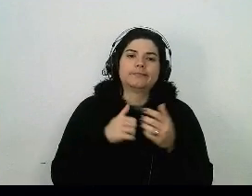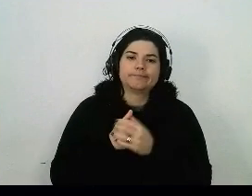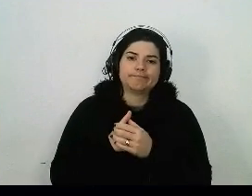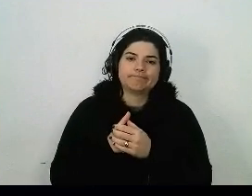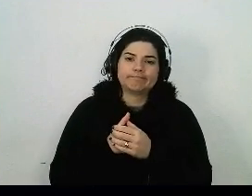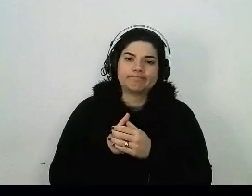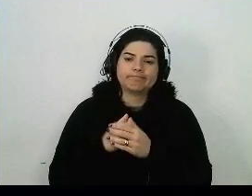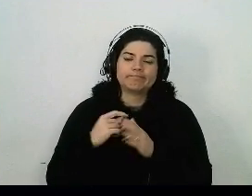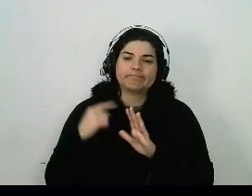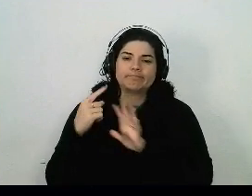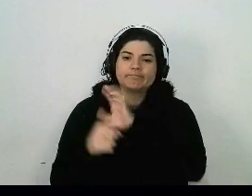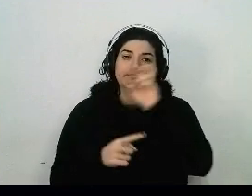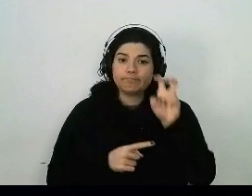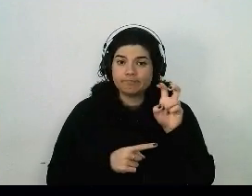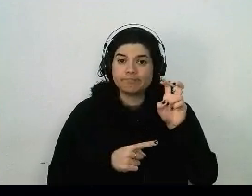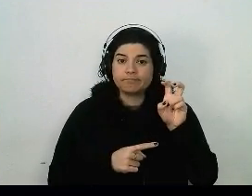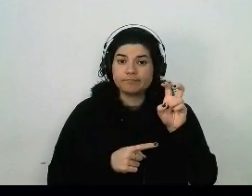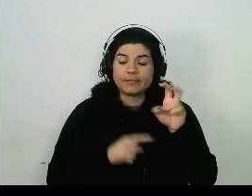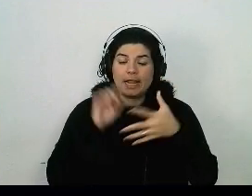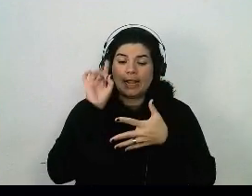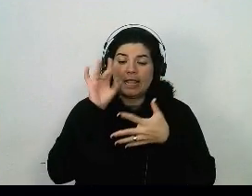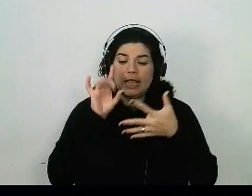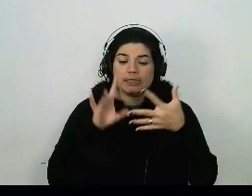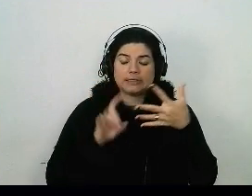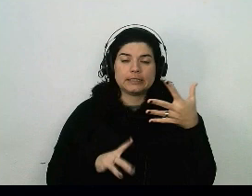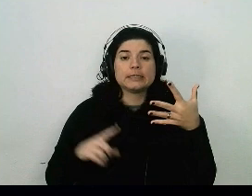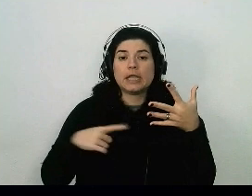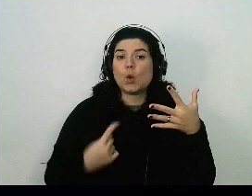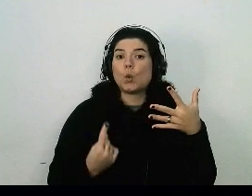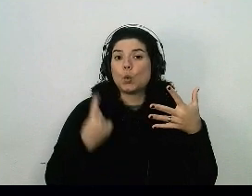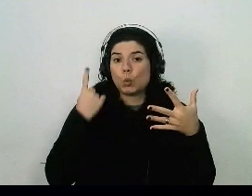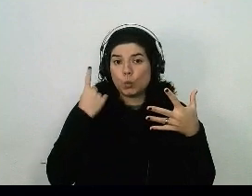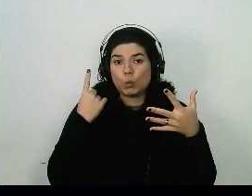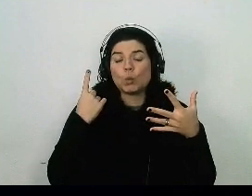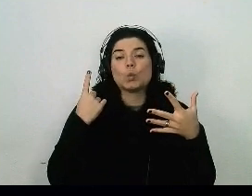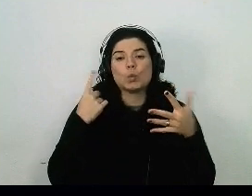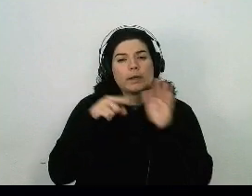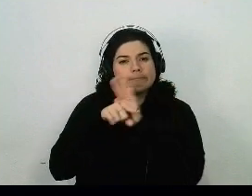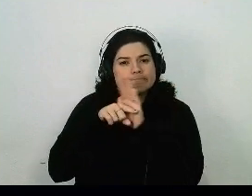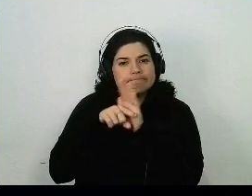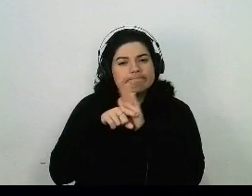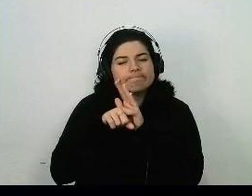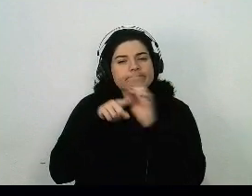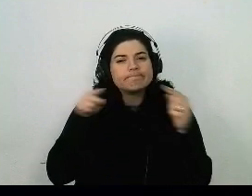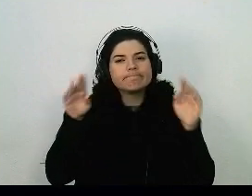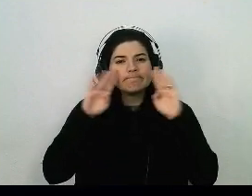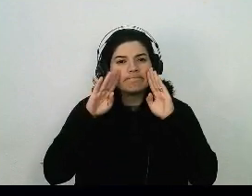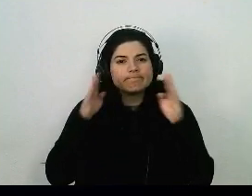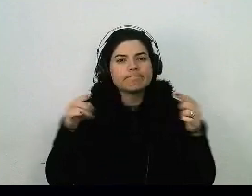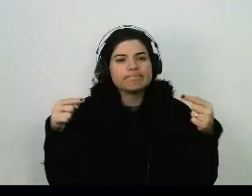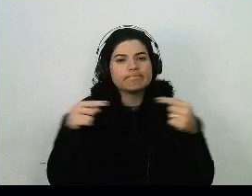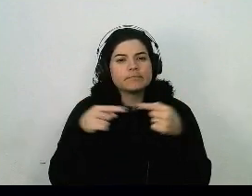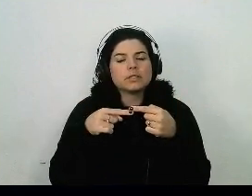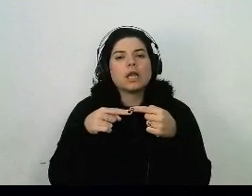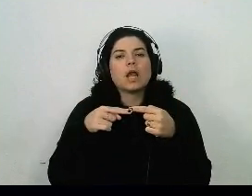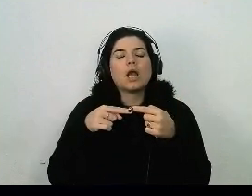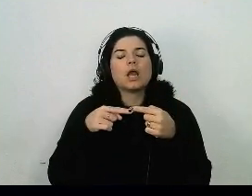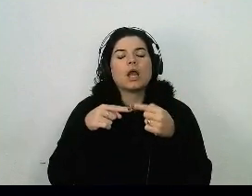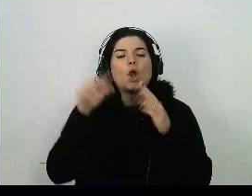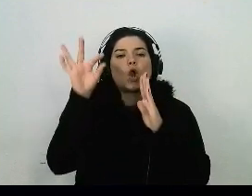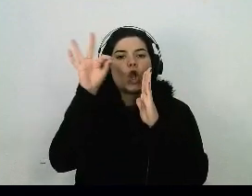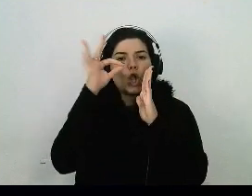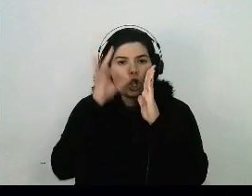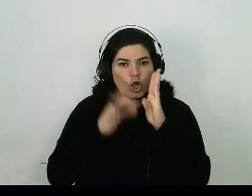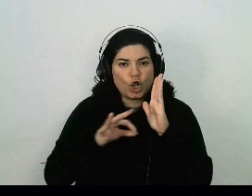só que para cada uma delas eu vou ter uma métrica muito específica ligada a código satisfação